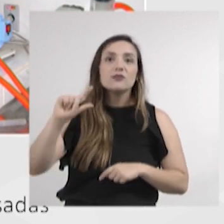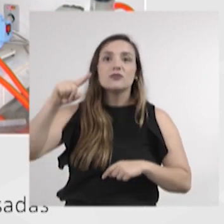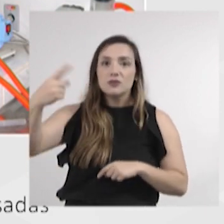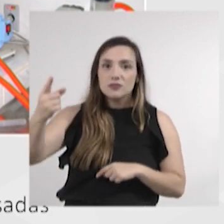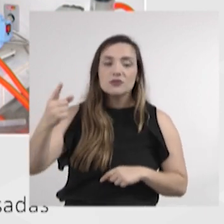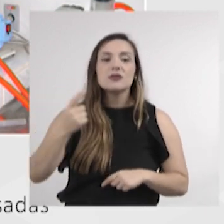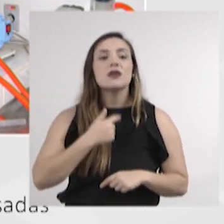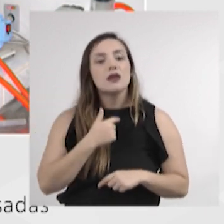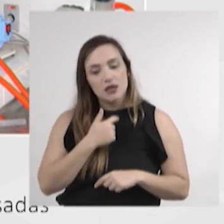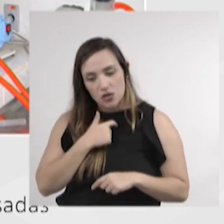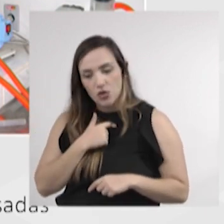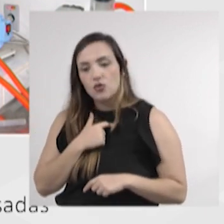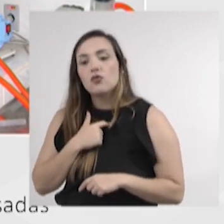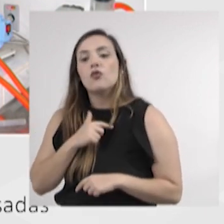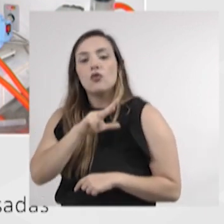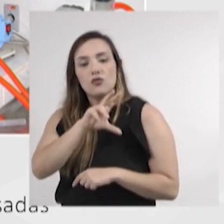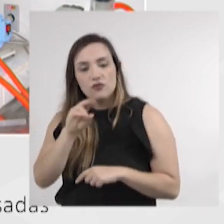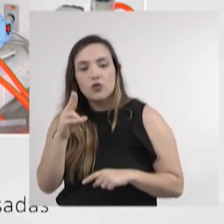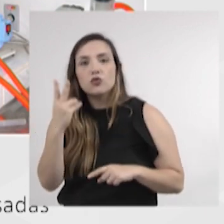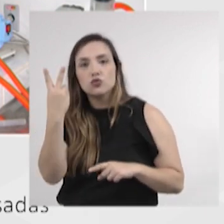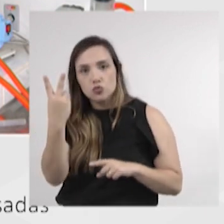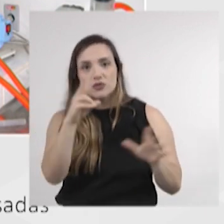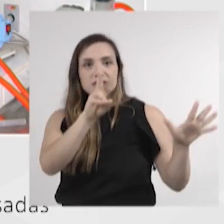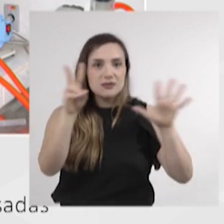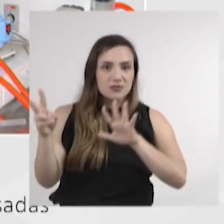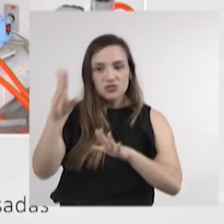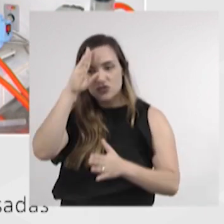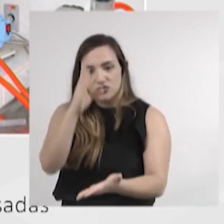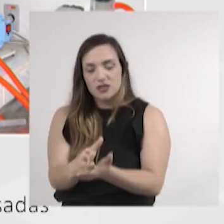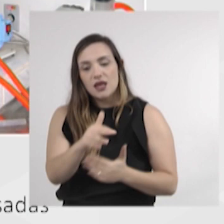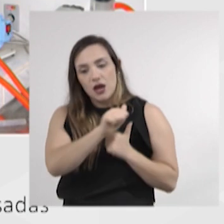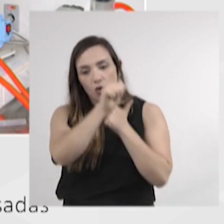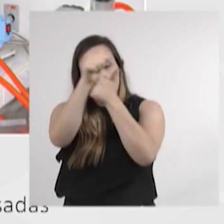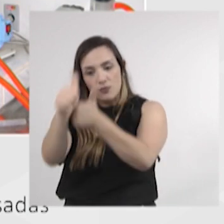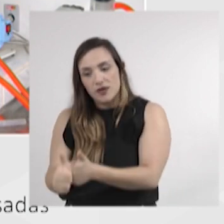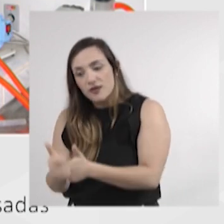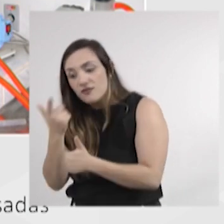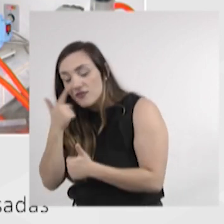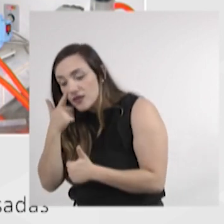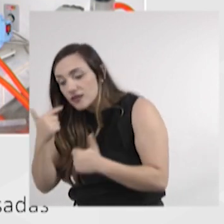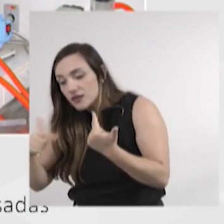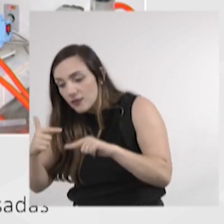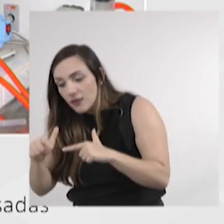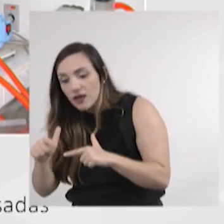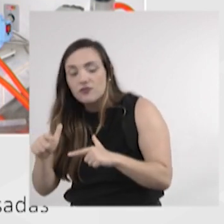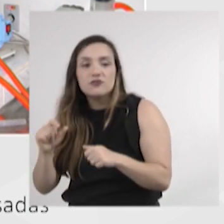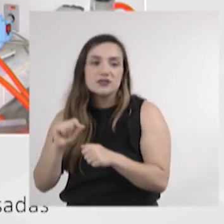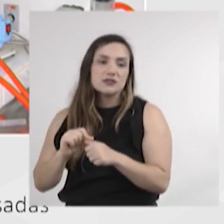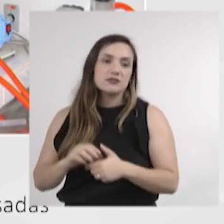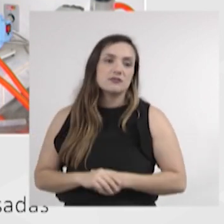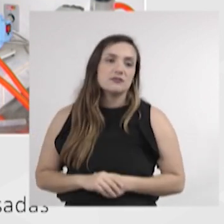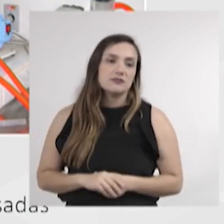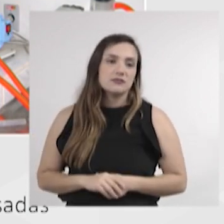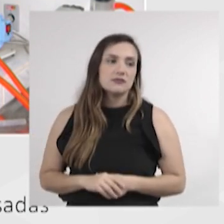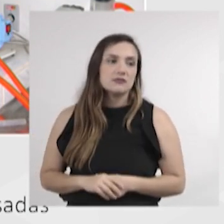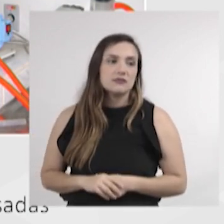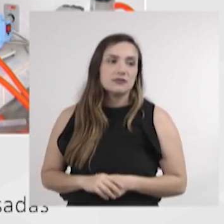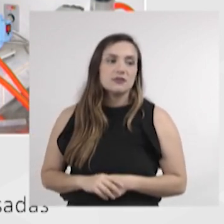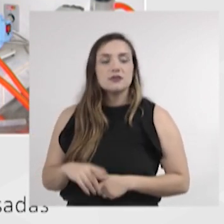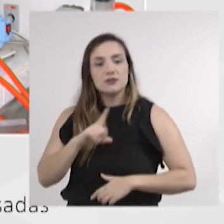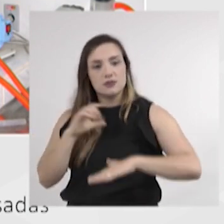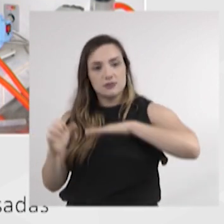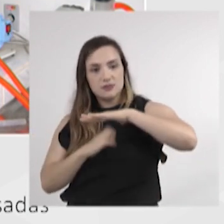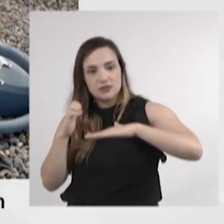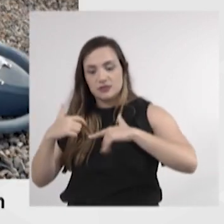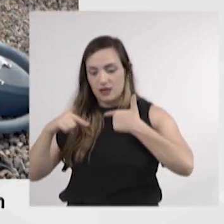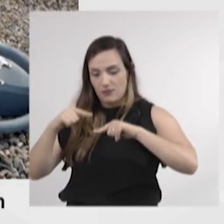à Páscoa, estou eu em campo 2 semanas direto para poder acompanhar a terceirizada, vendo os serviços de campo sendo realizados. Então agora tem uma terceirizada